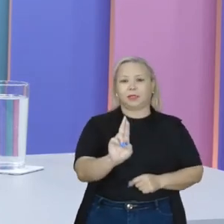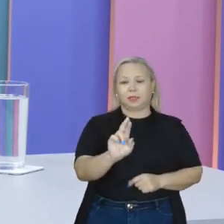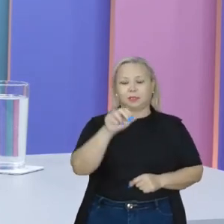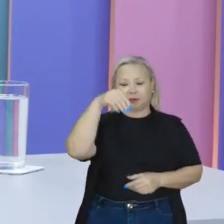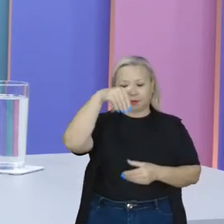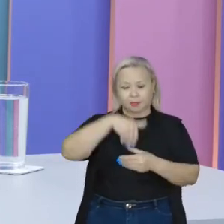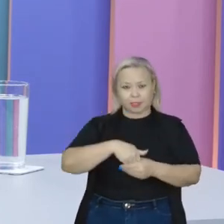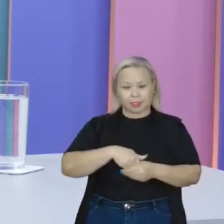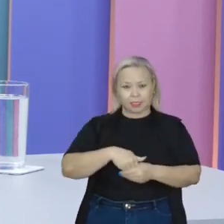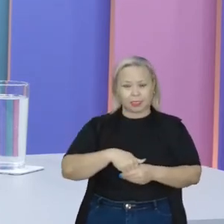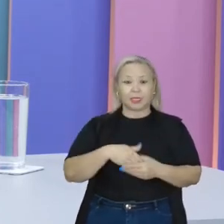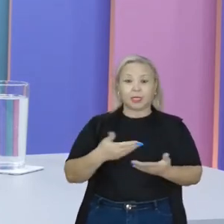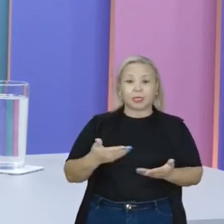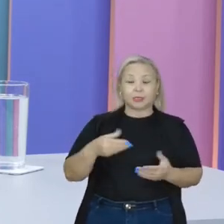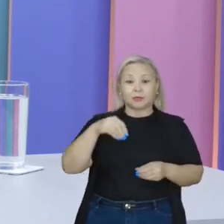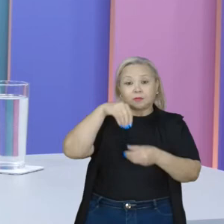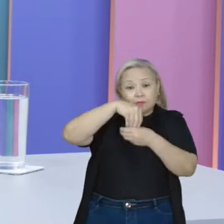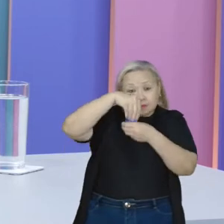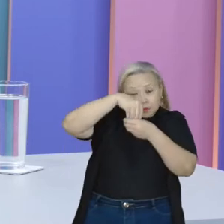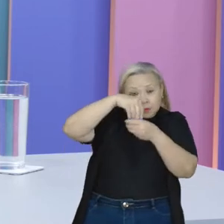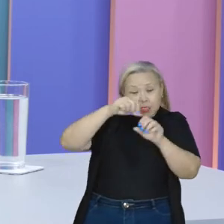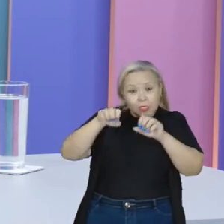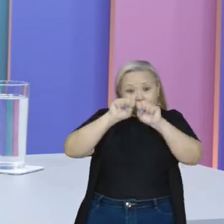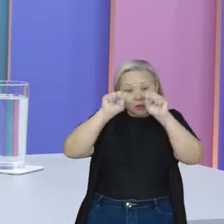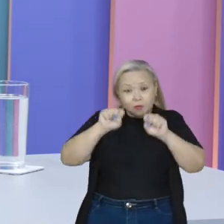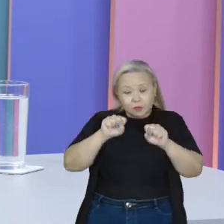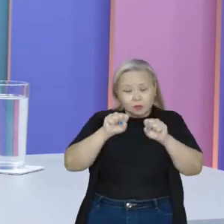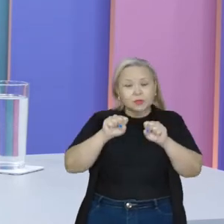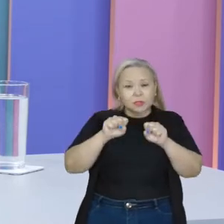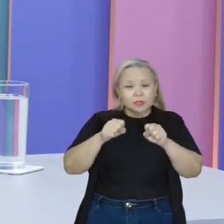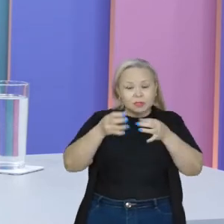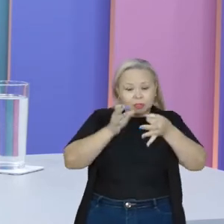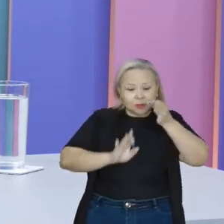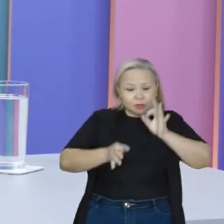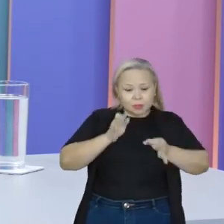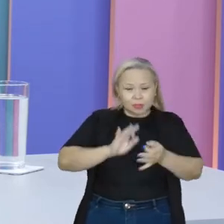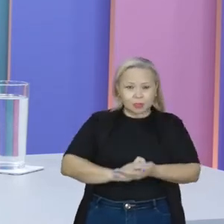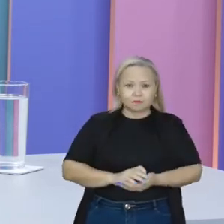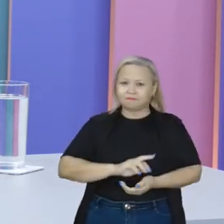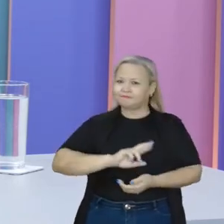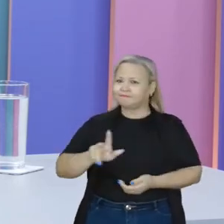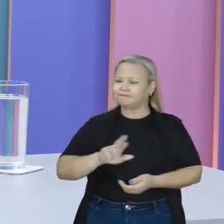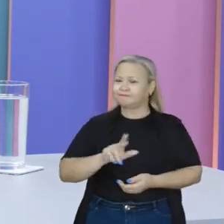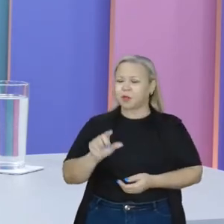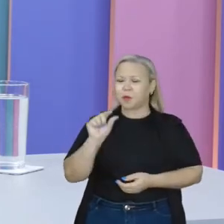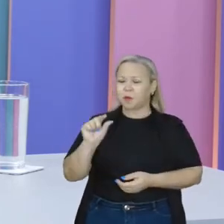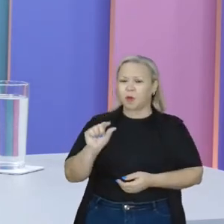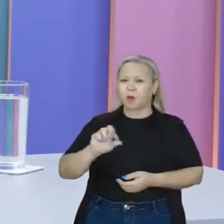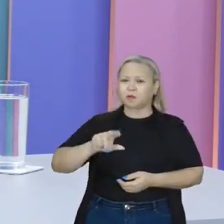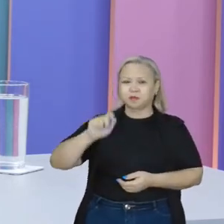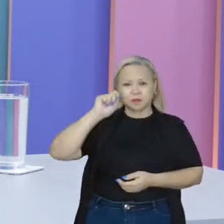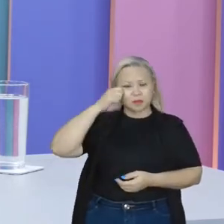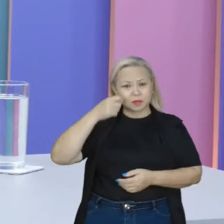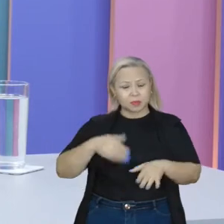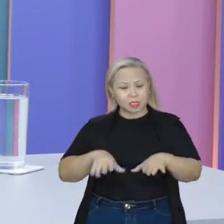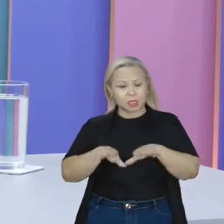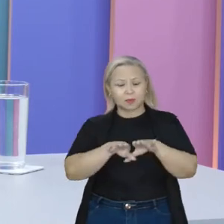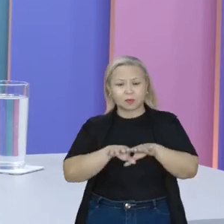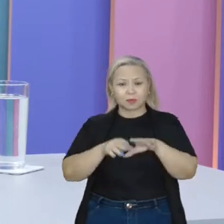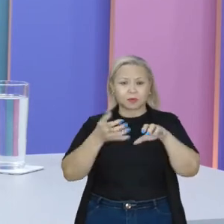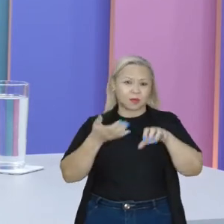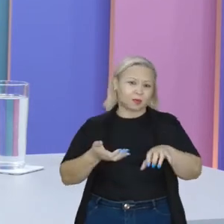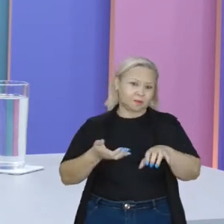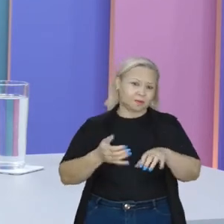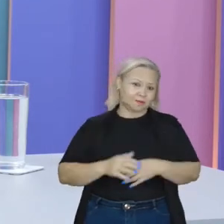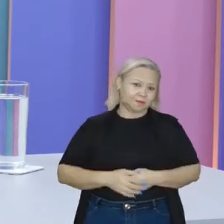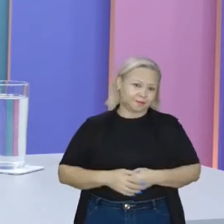do sistema judiciário. É um compromisso que eu tenho de lutar dentro do Congresso Nacional para instituir a paridade de gênero e de